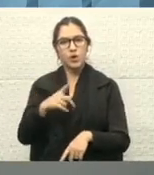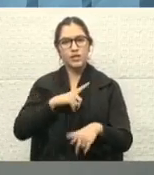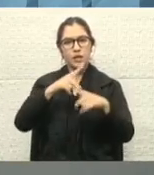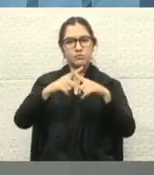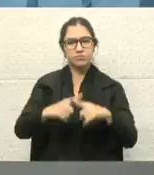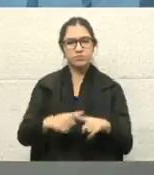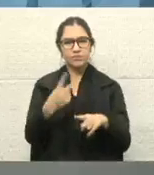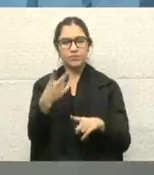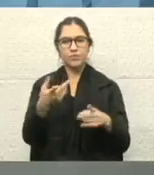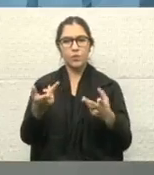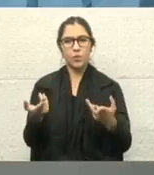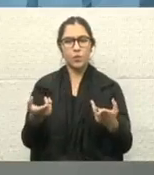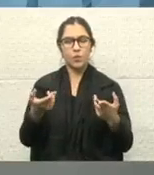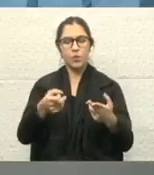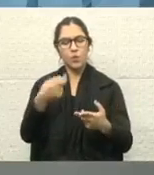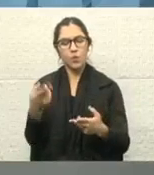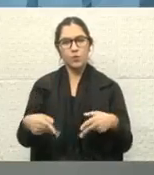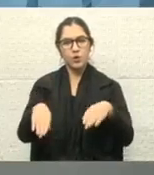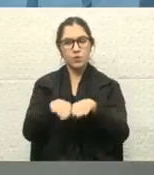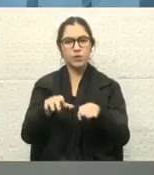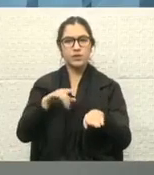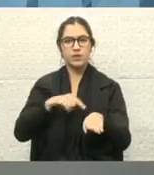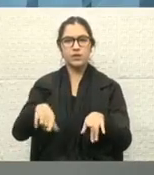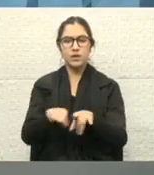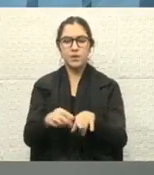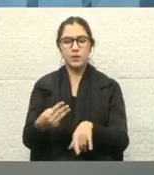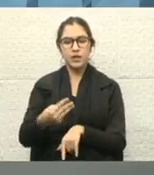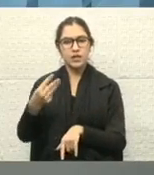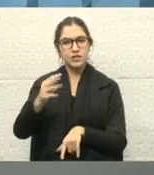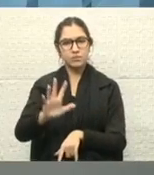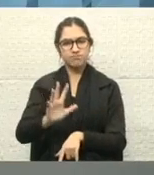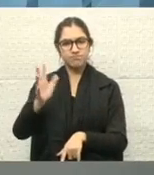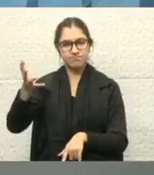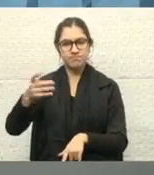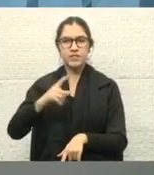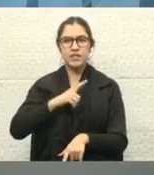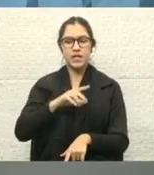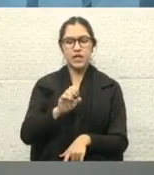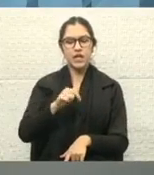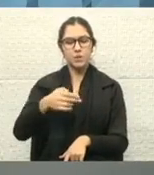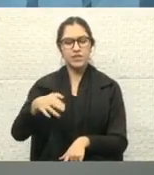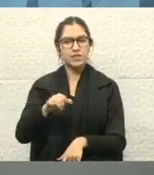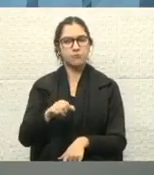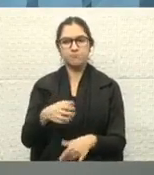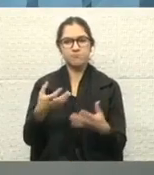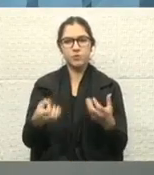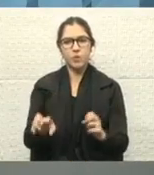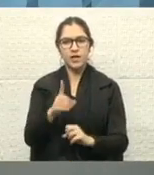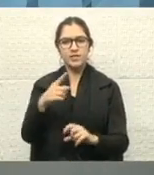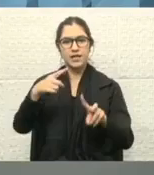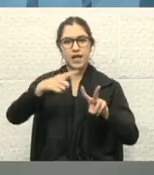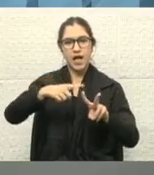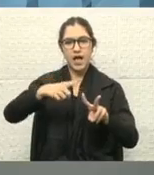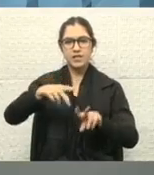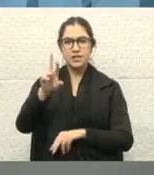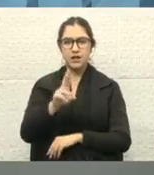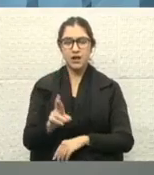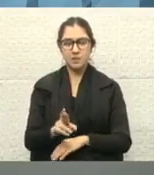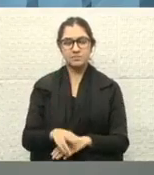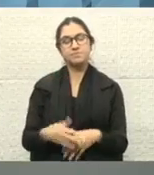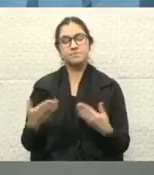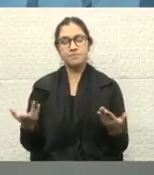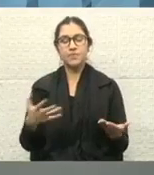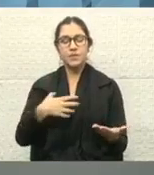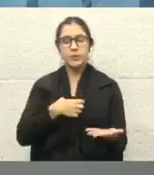raízes reais iguais, ou nós temos um terceiro caso em que a equação não admite raízes reais. E é